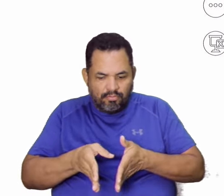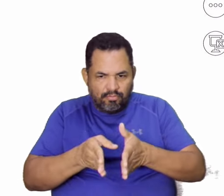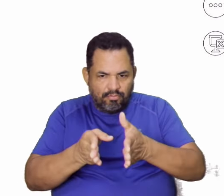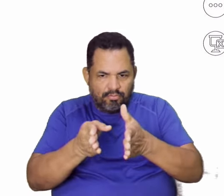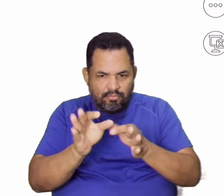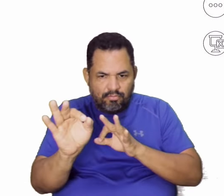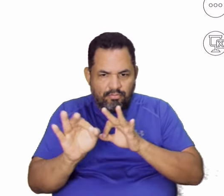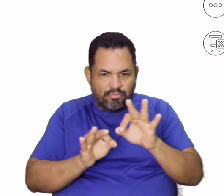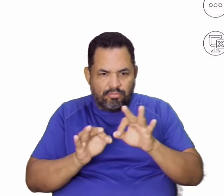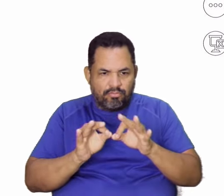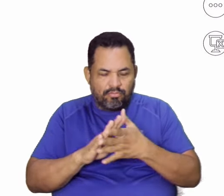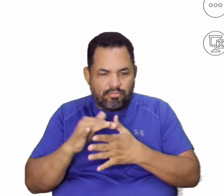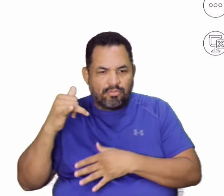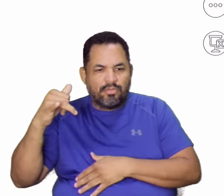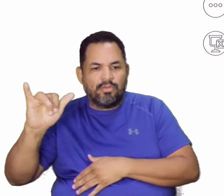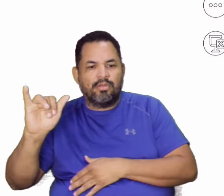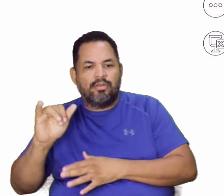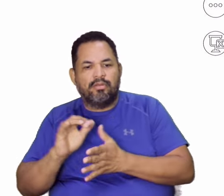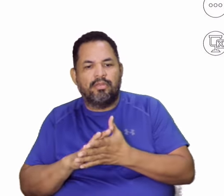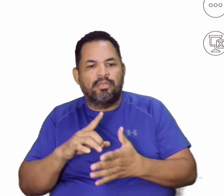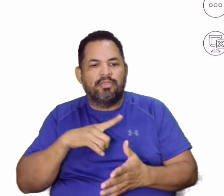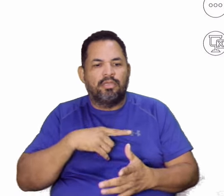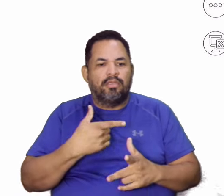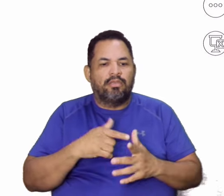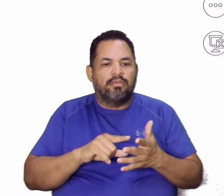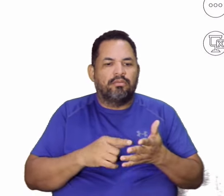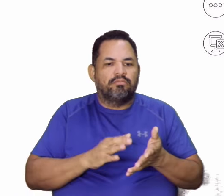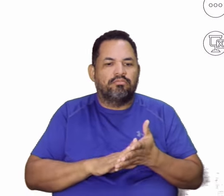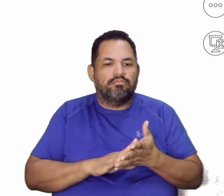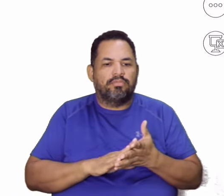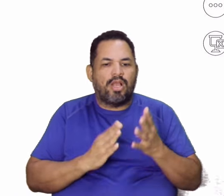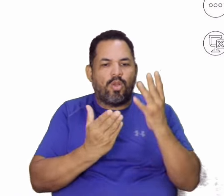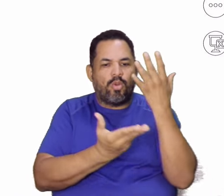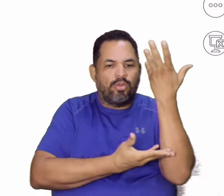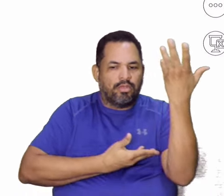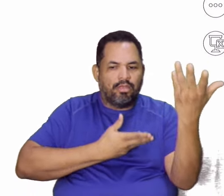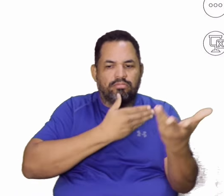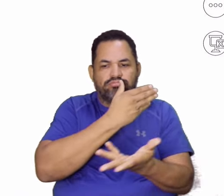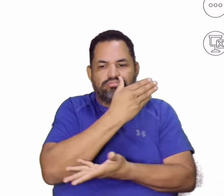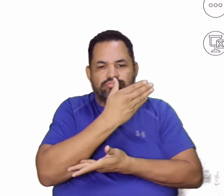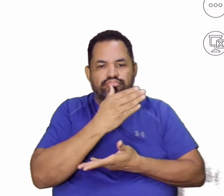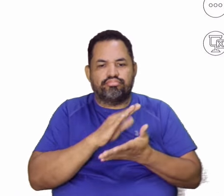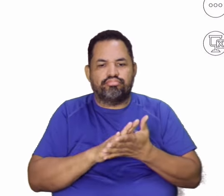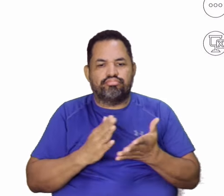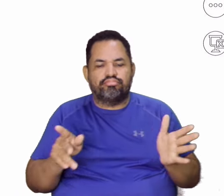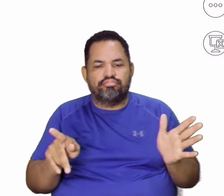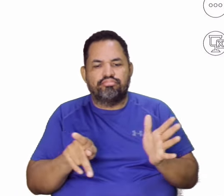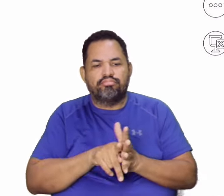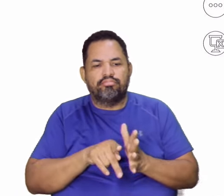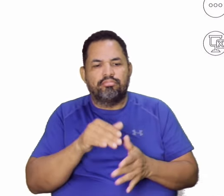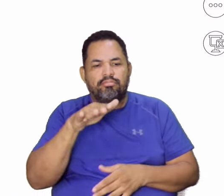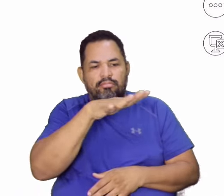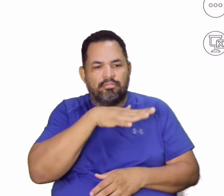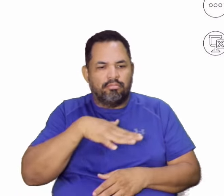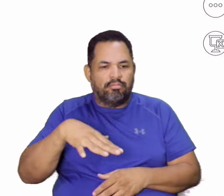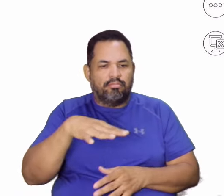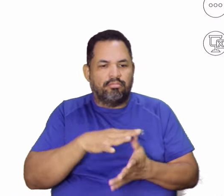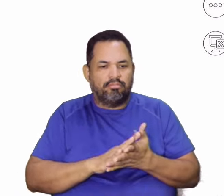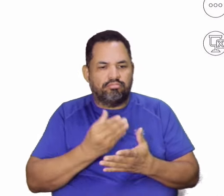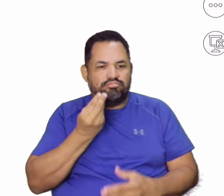demarcadas e evitar danificar a vegetação nativa letra D